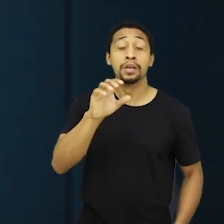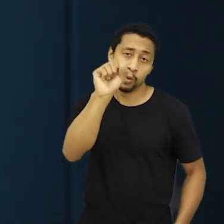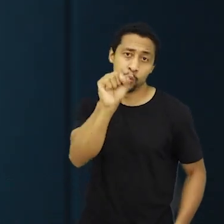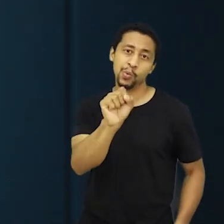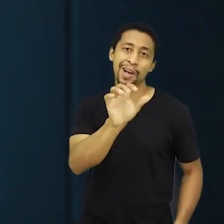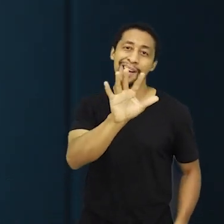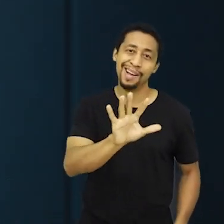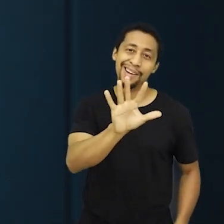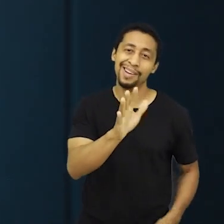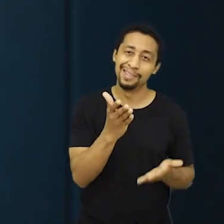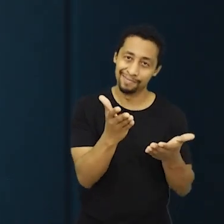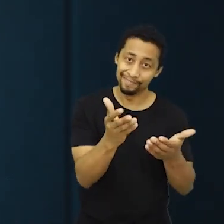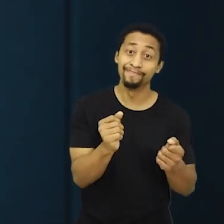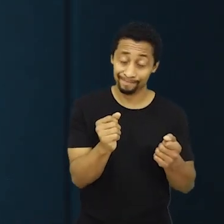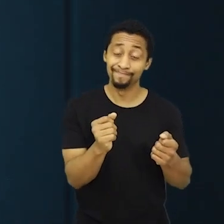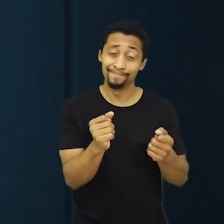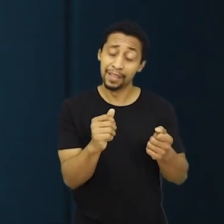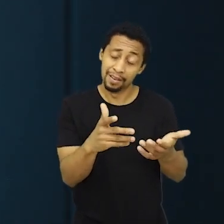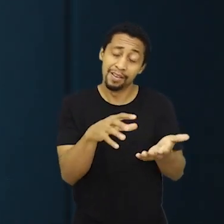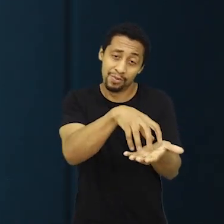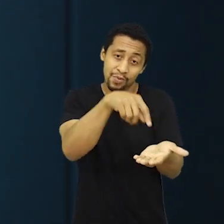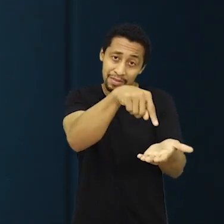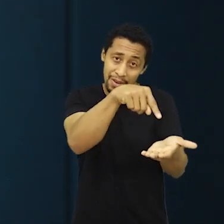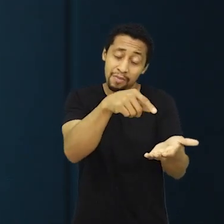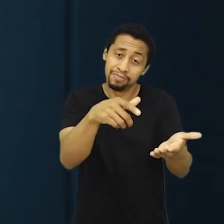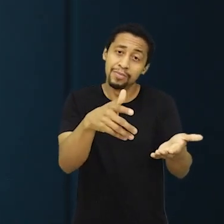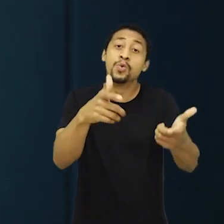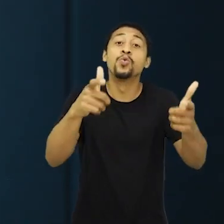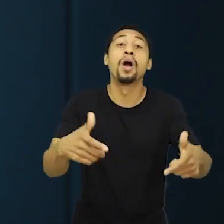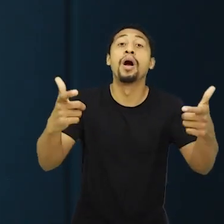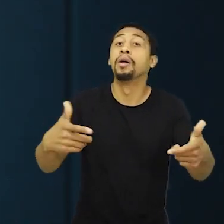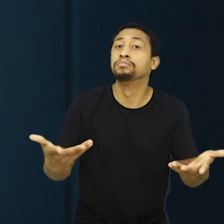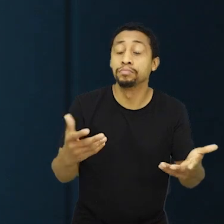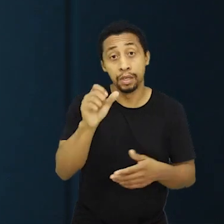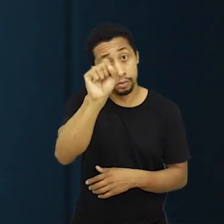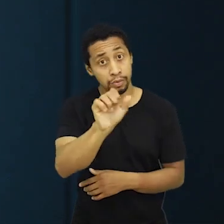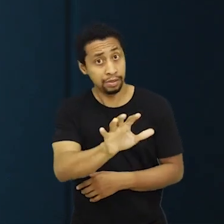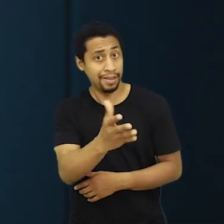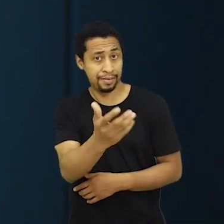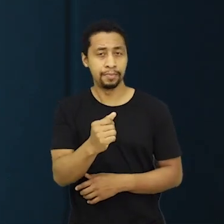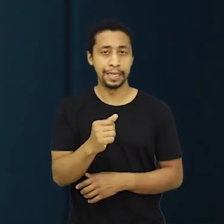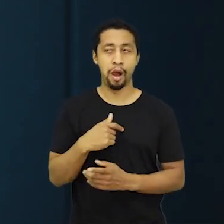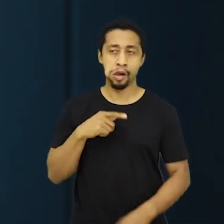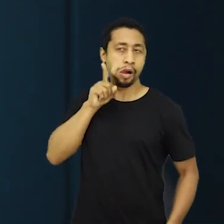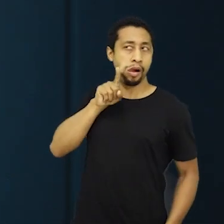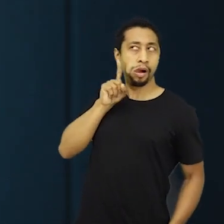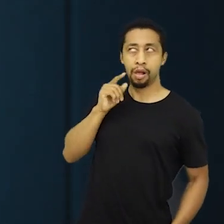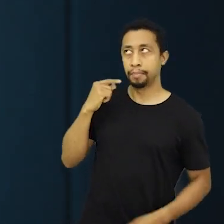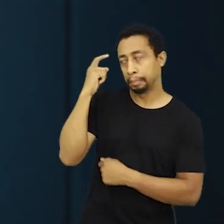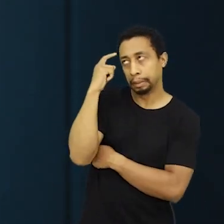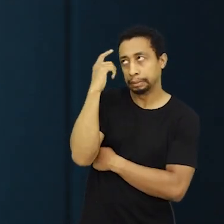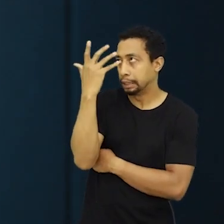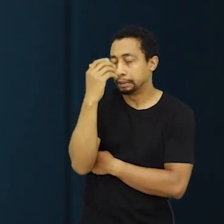uma instituição sudestina, né, e que seria muita presunção, você pensar que